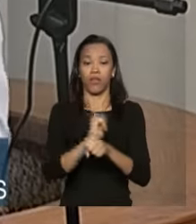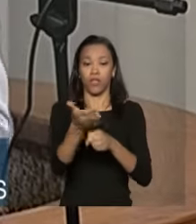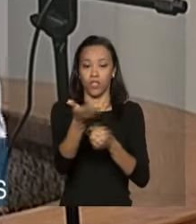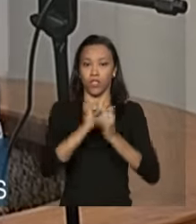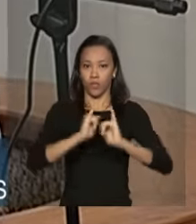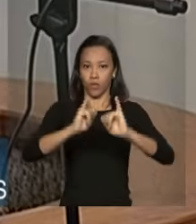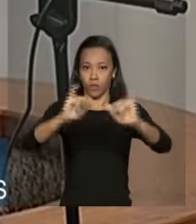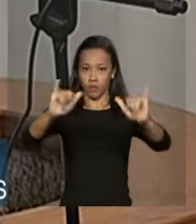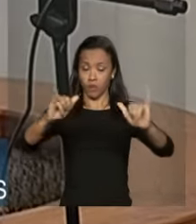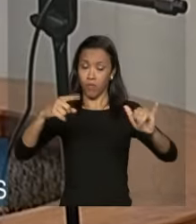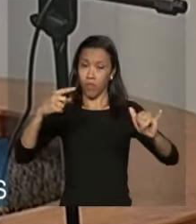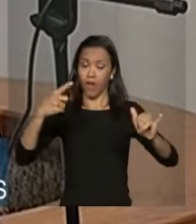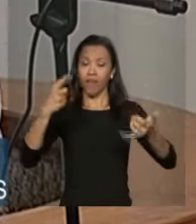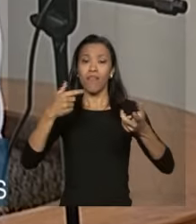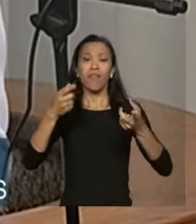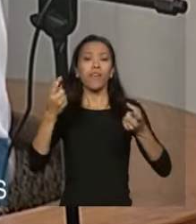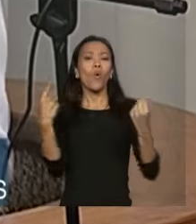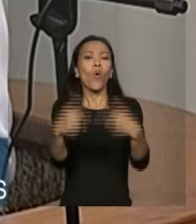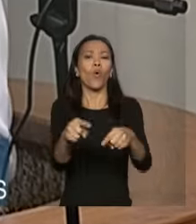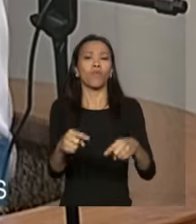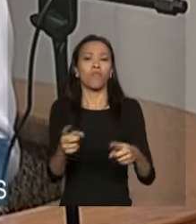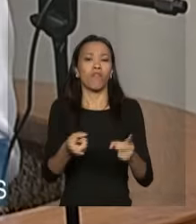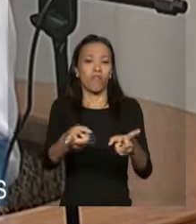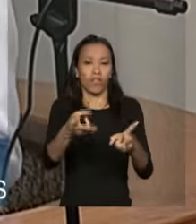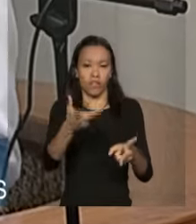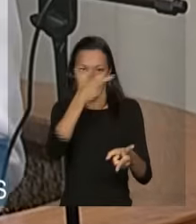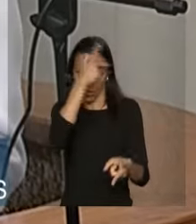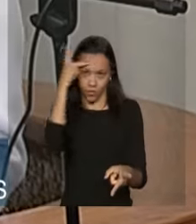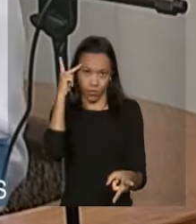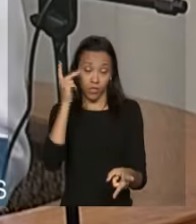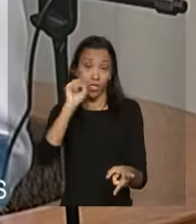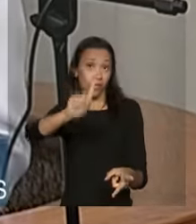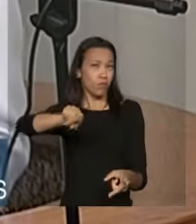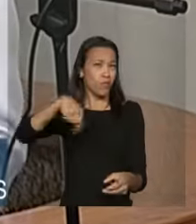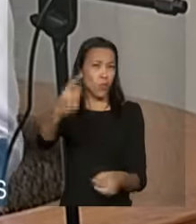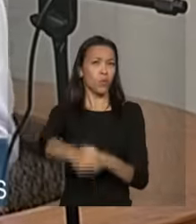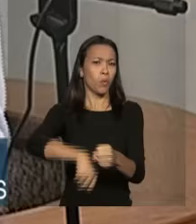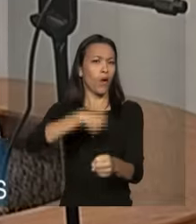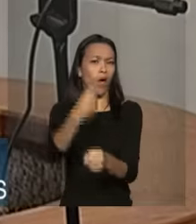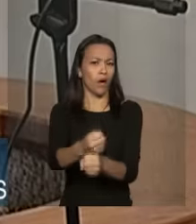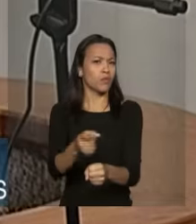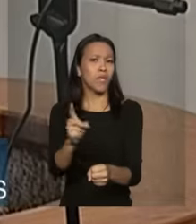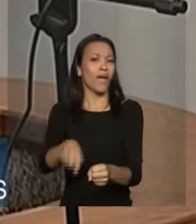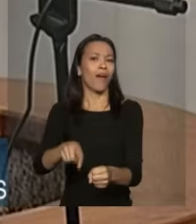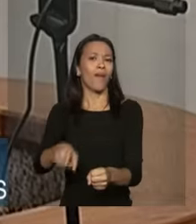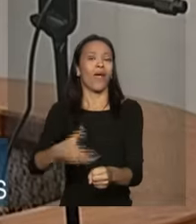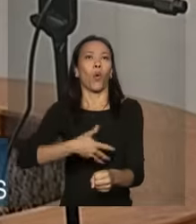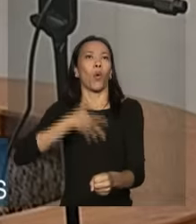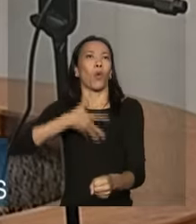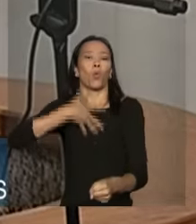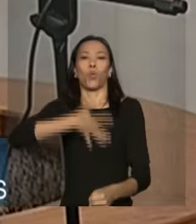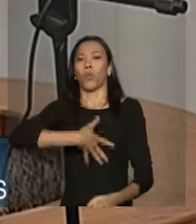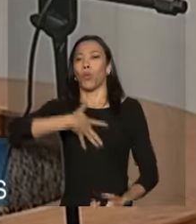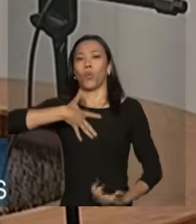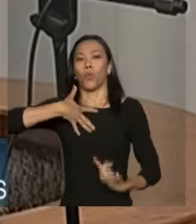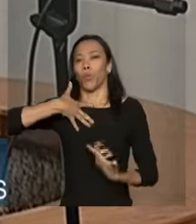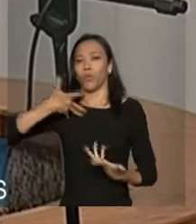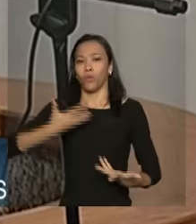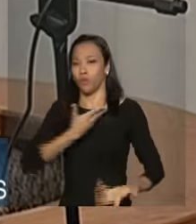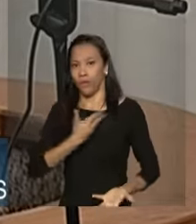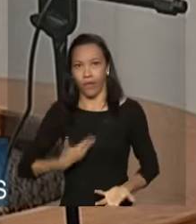tráfico para que efetivamente o ano que vem nós possamos não Por uma questão de orgulho de governo ou de